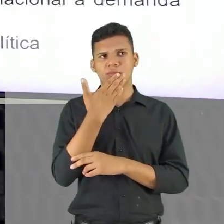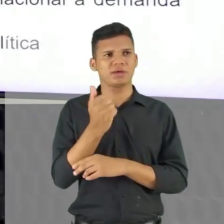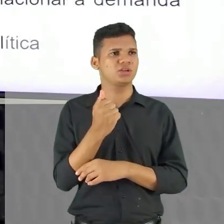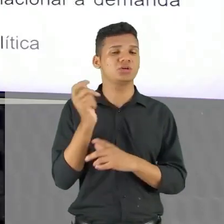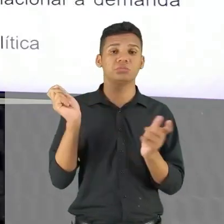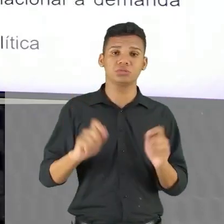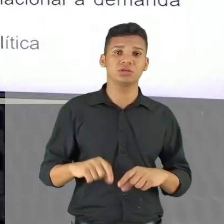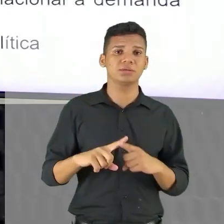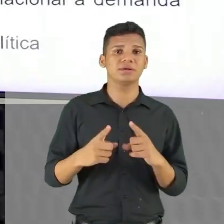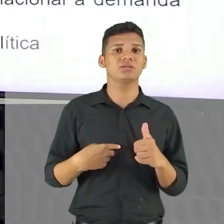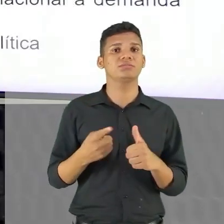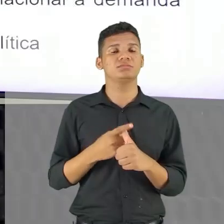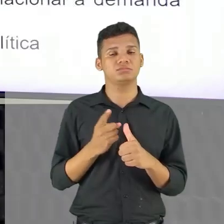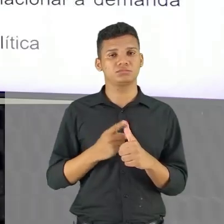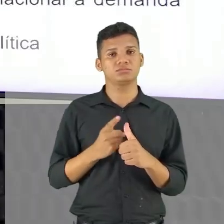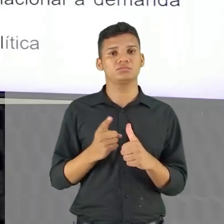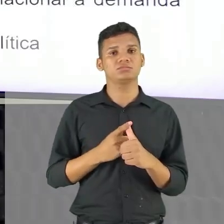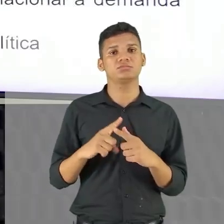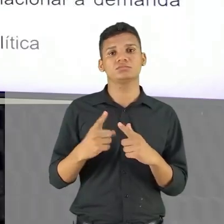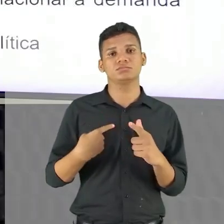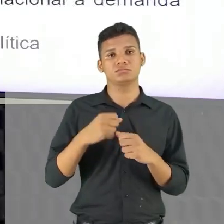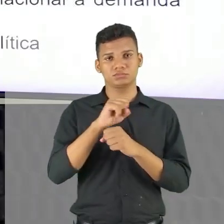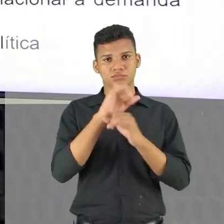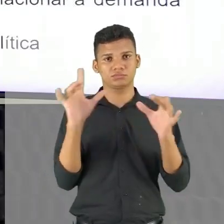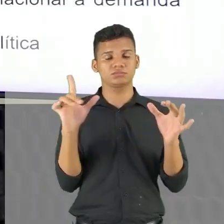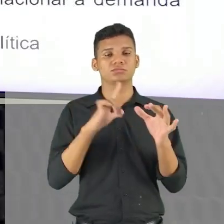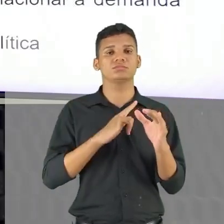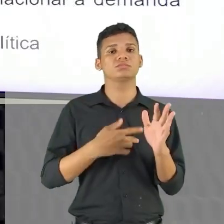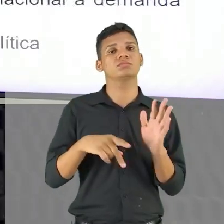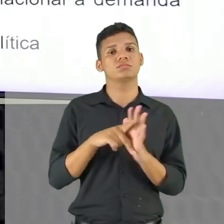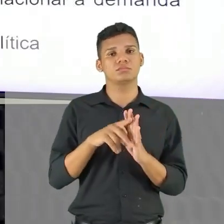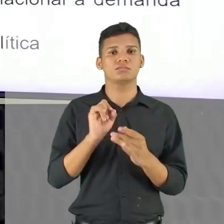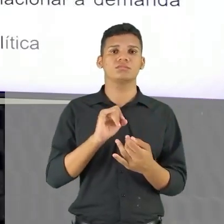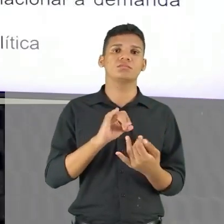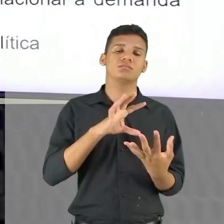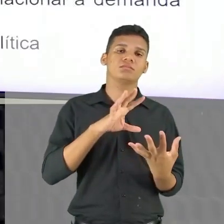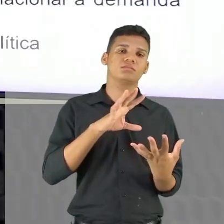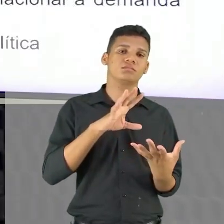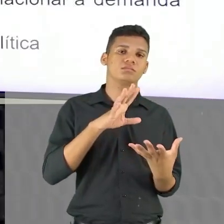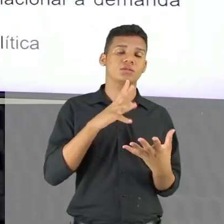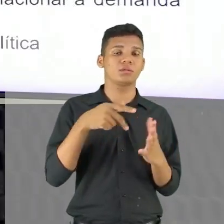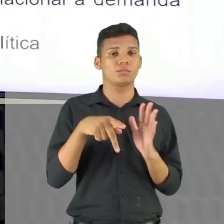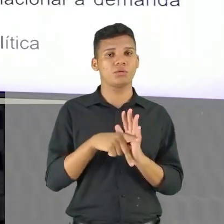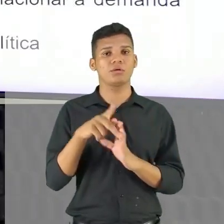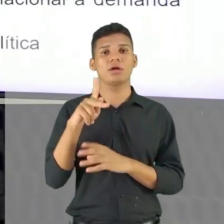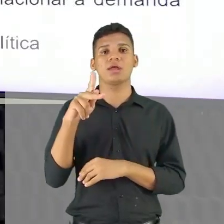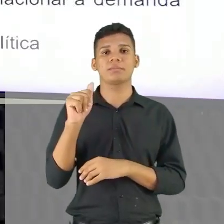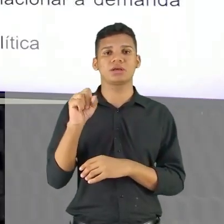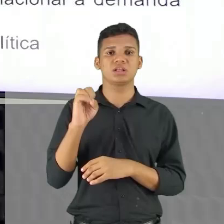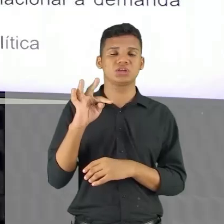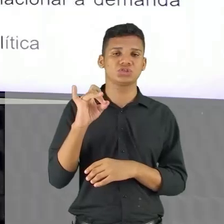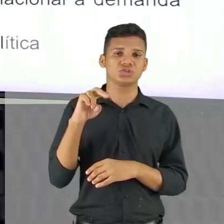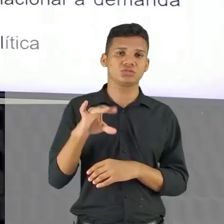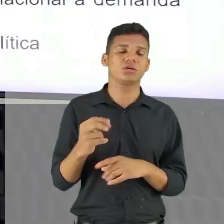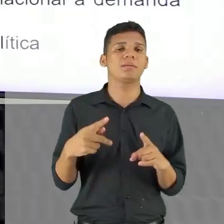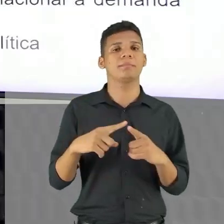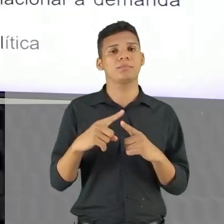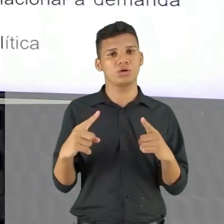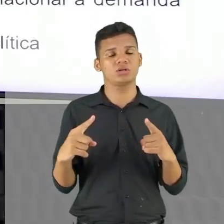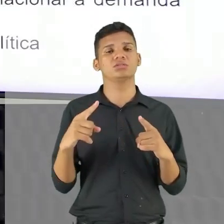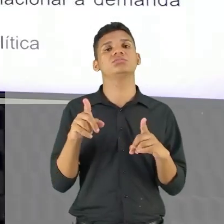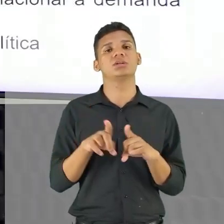possível. O primeiro passo é, claro, ter a soberania nacional do território da Palestina, assim como o território